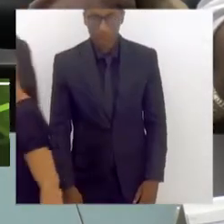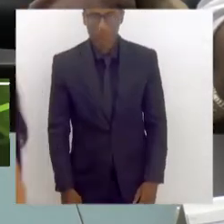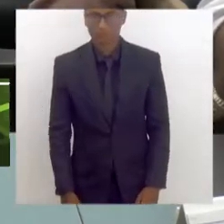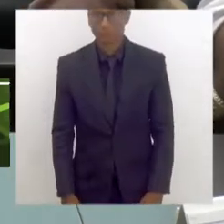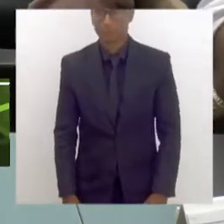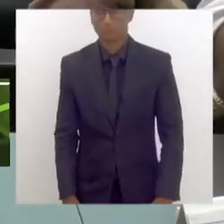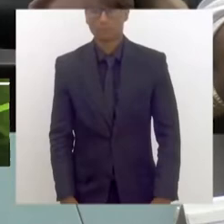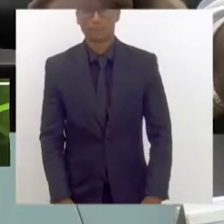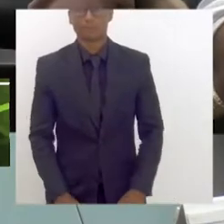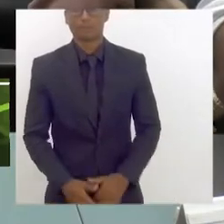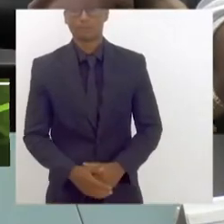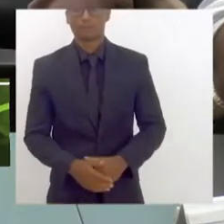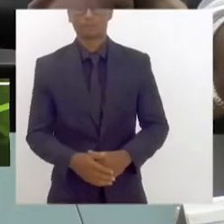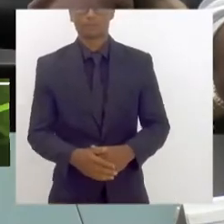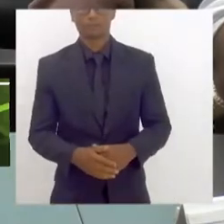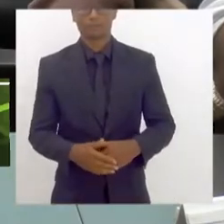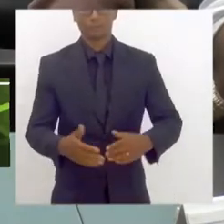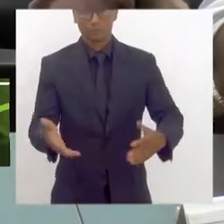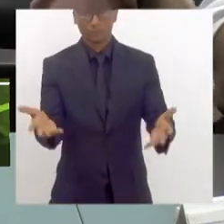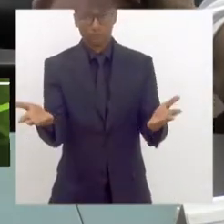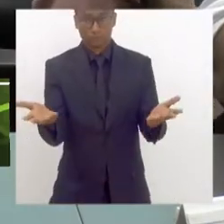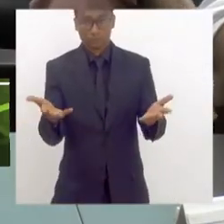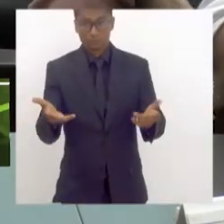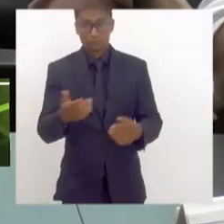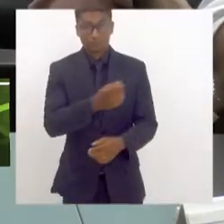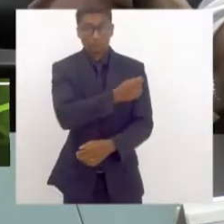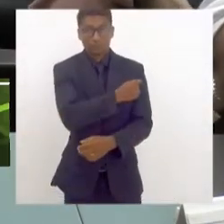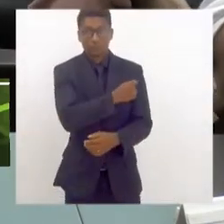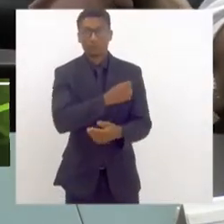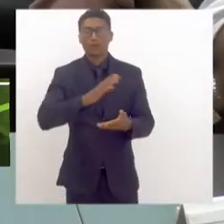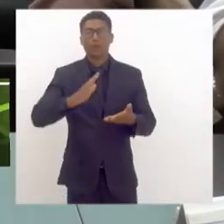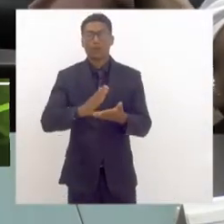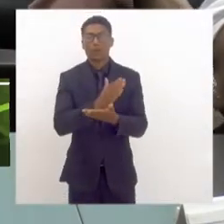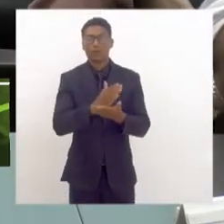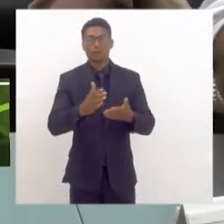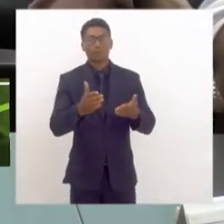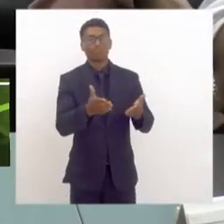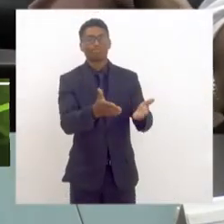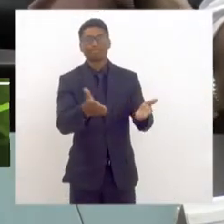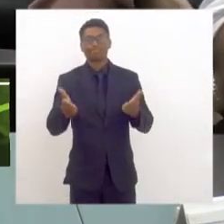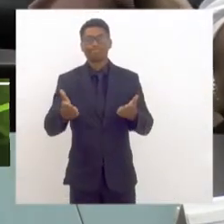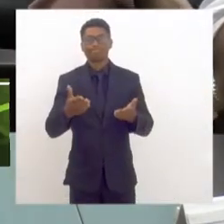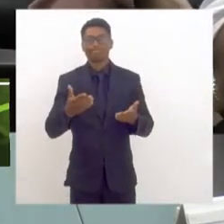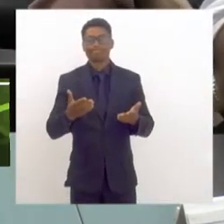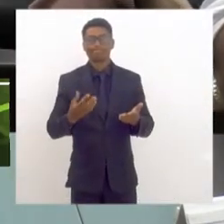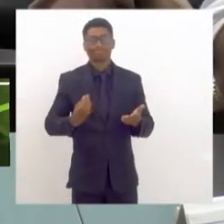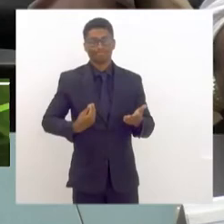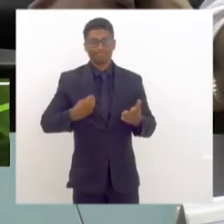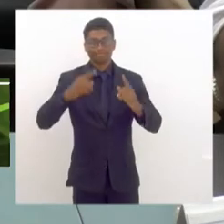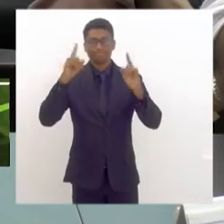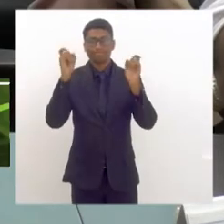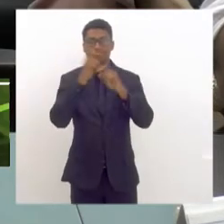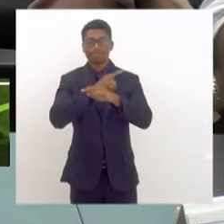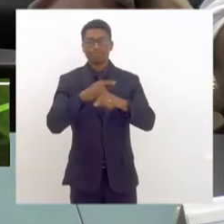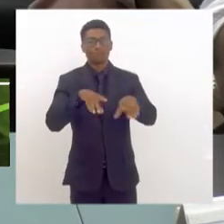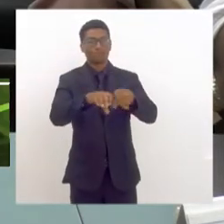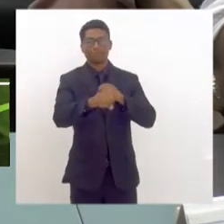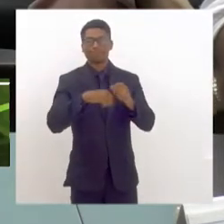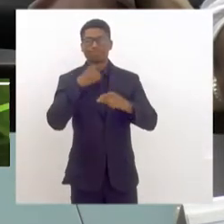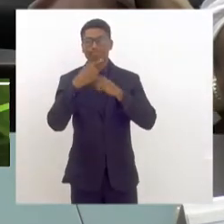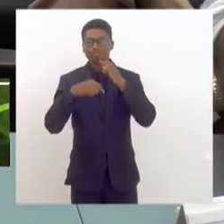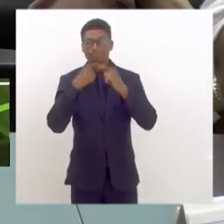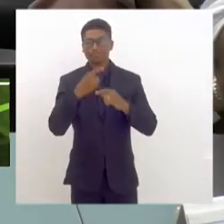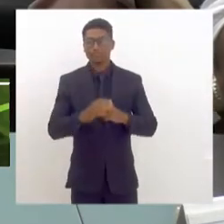E aí hoje alguns estudantes da rede, inclusive, se encontram numa situação muito complicada de não conseguir se formar por conta das questões